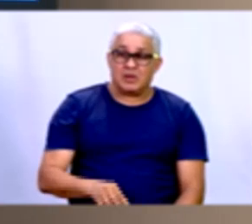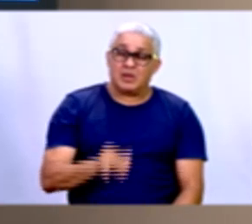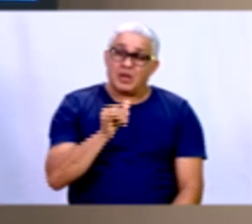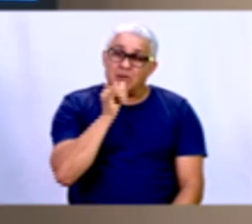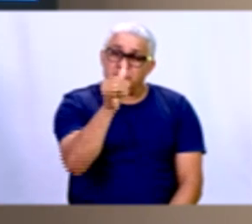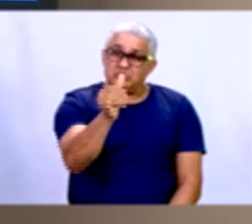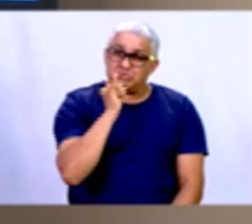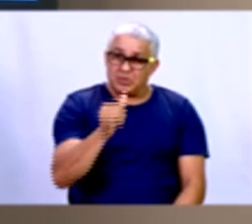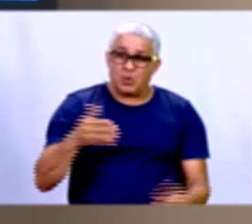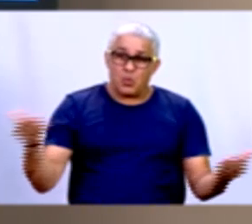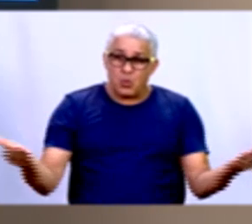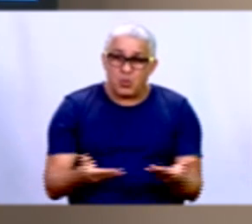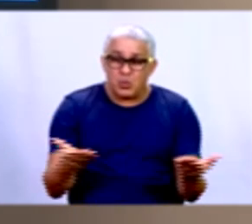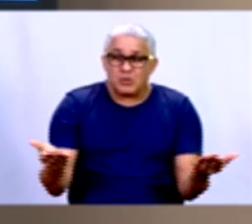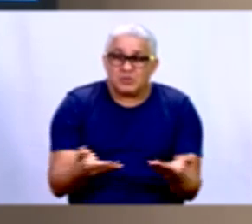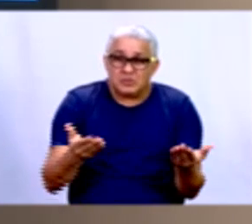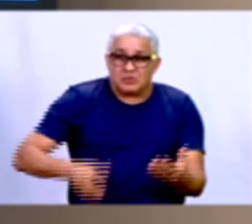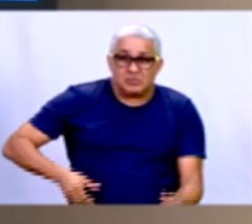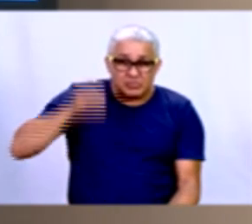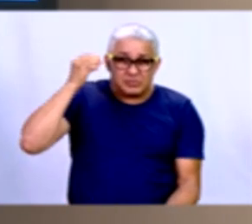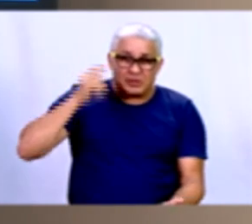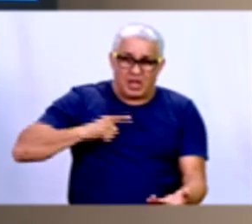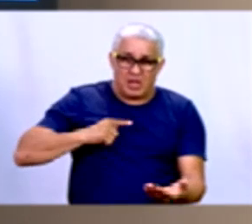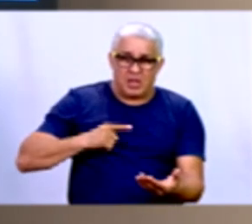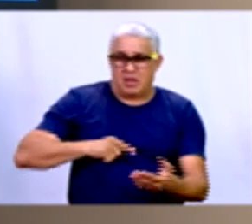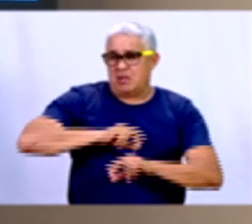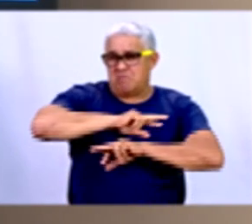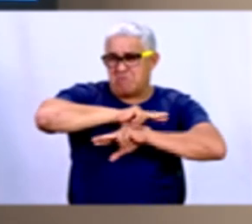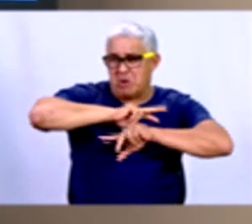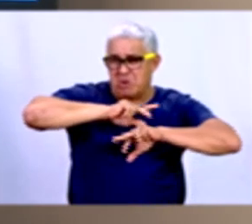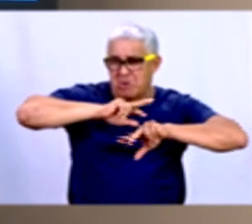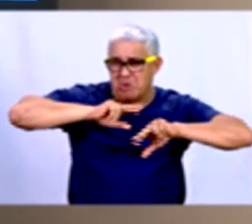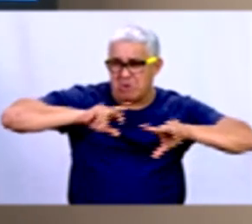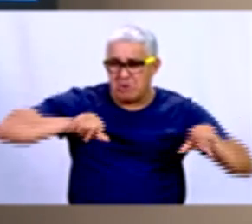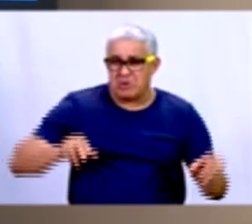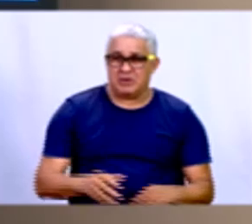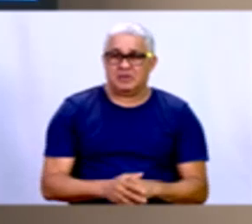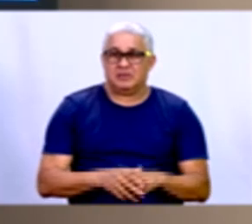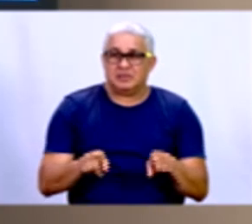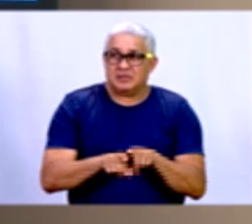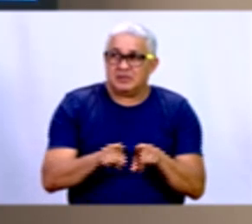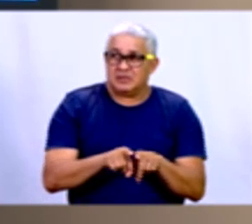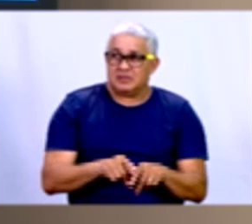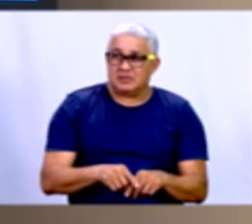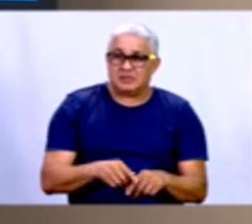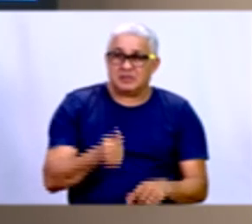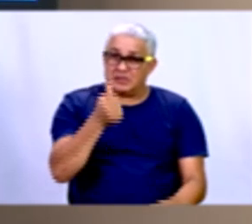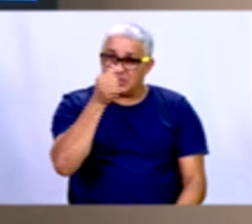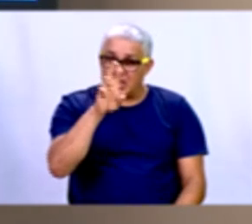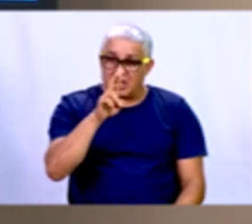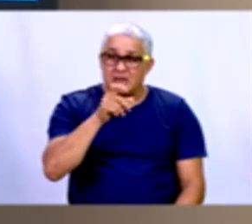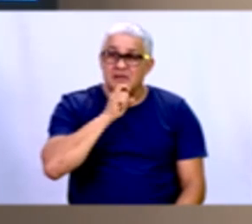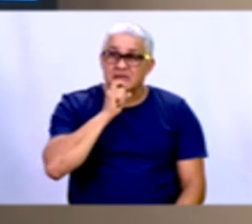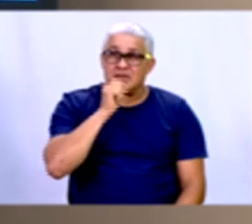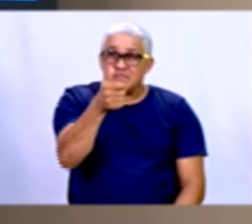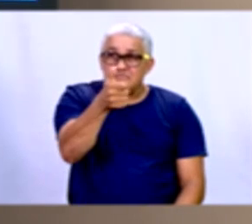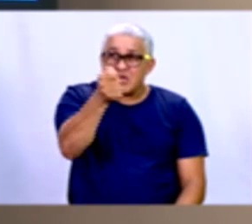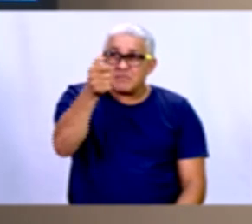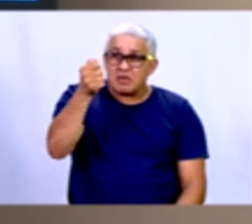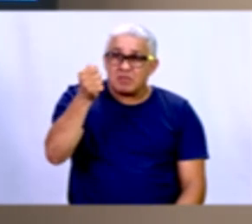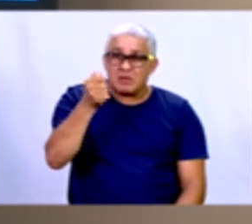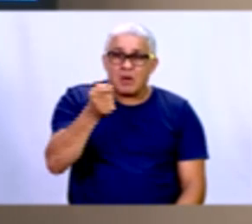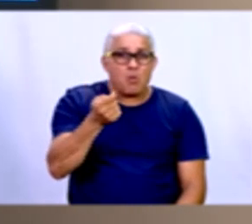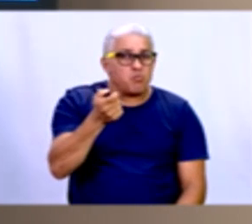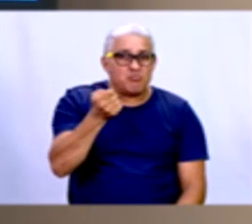tem os smartphones, que tem uma série de recursos, certo? Controle remoto do ar-condicionado. Tem poucos botões